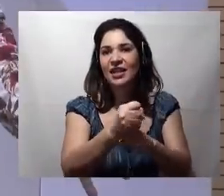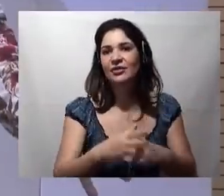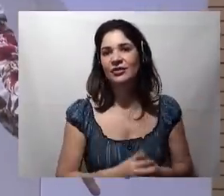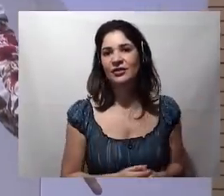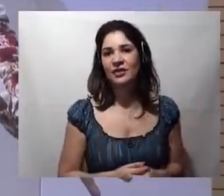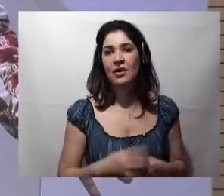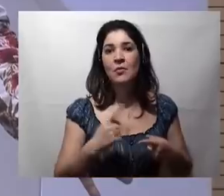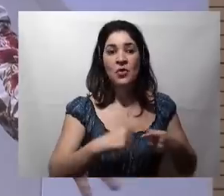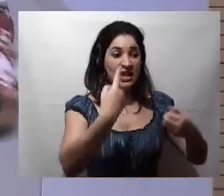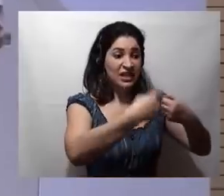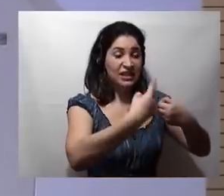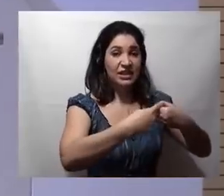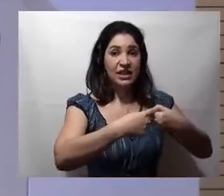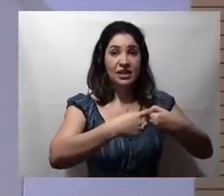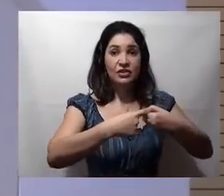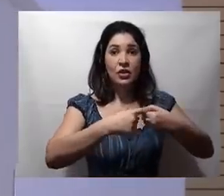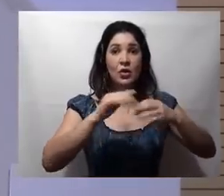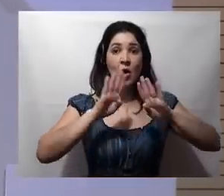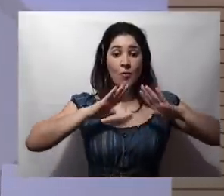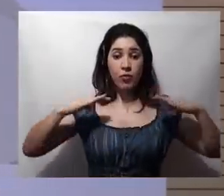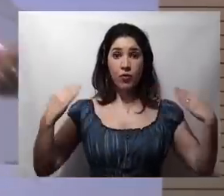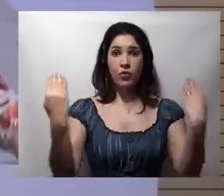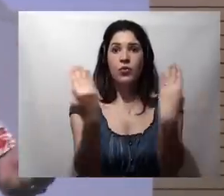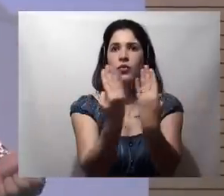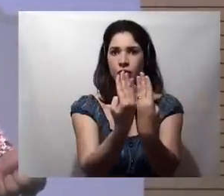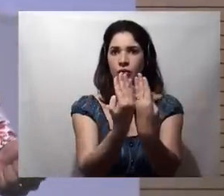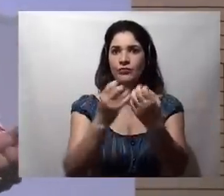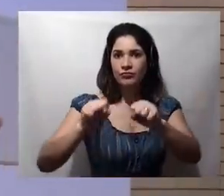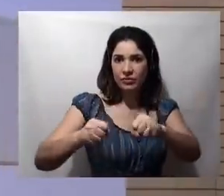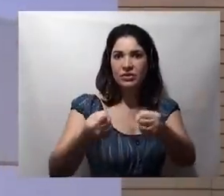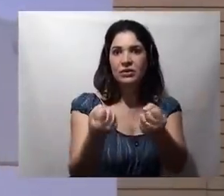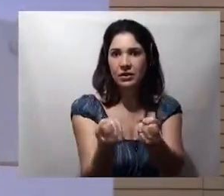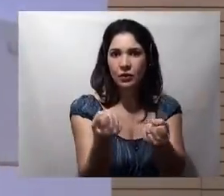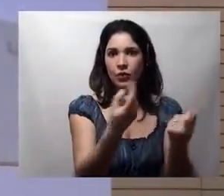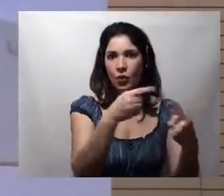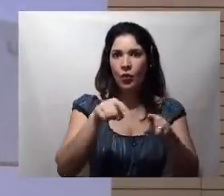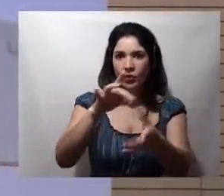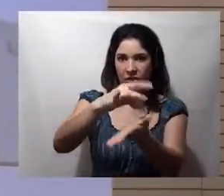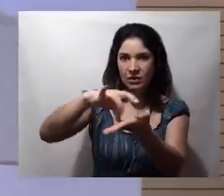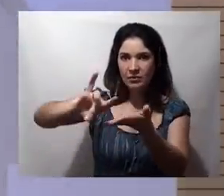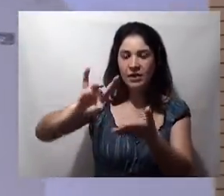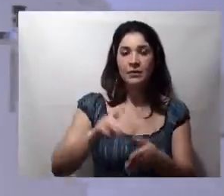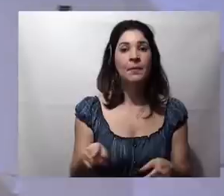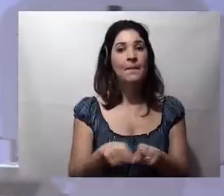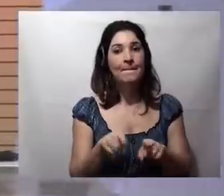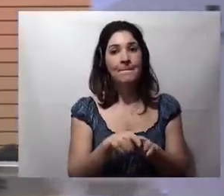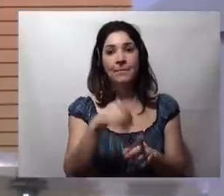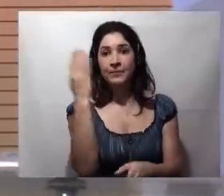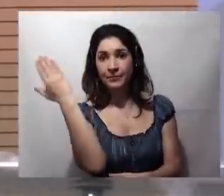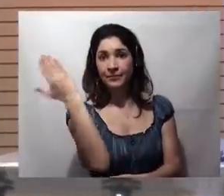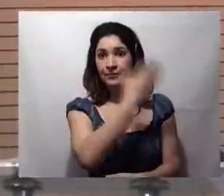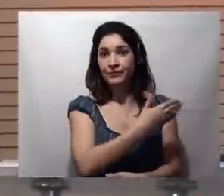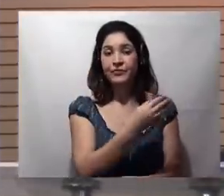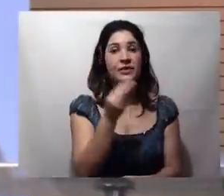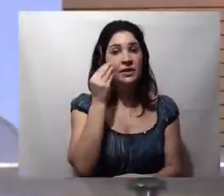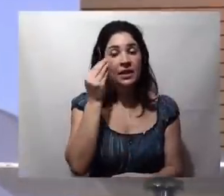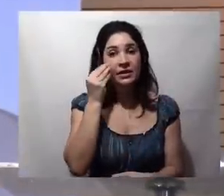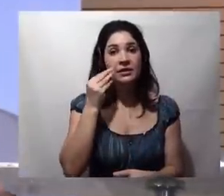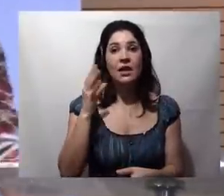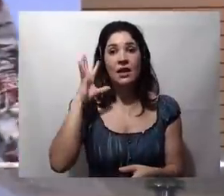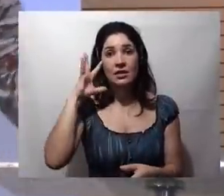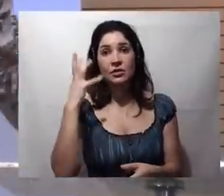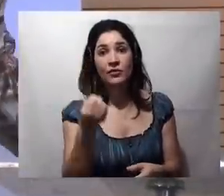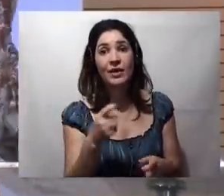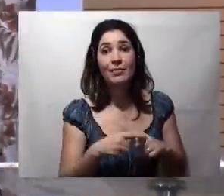a cidade de namoradas para proteger dos inimigos e também era um sinal de que poderia defender a cidade mas